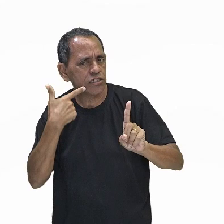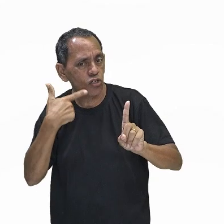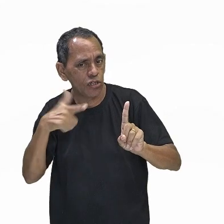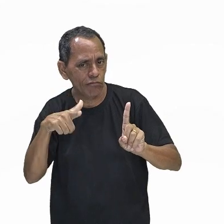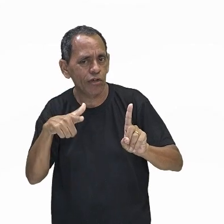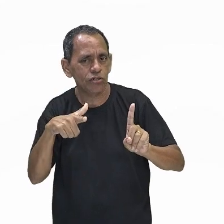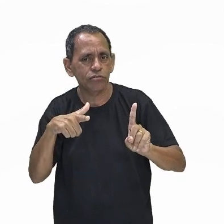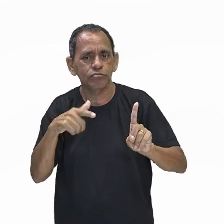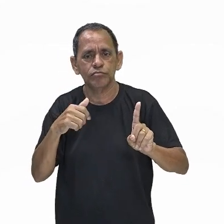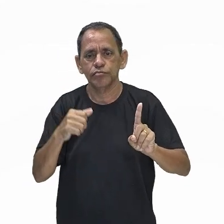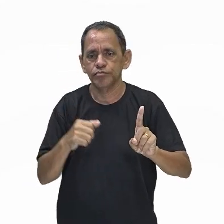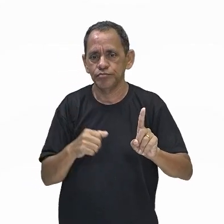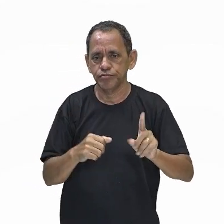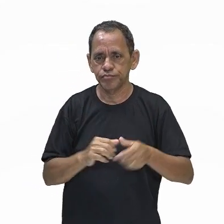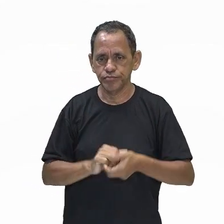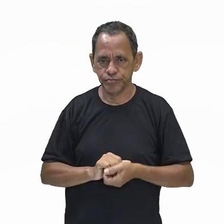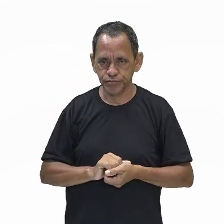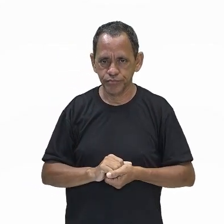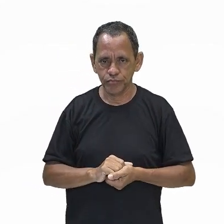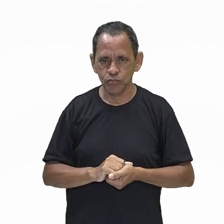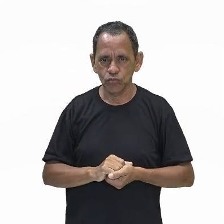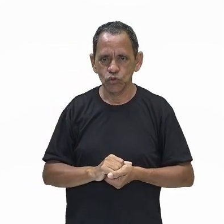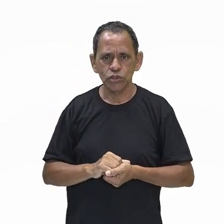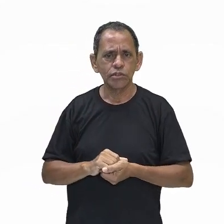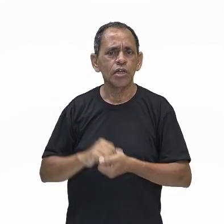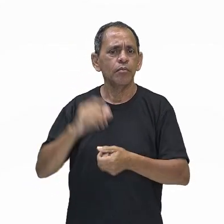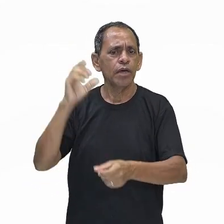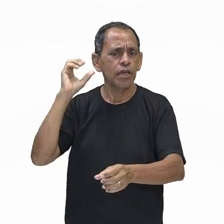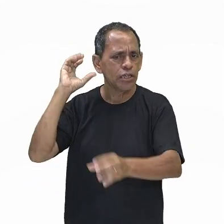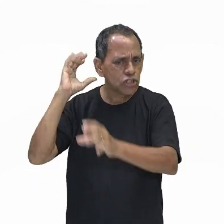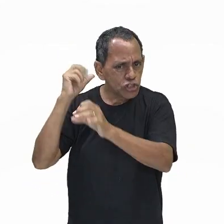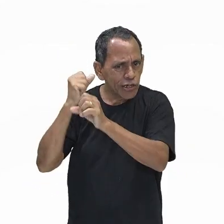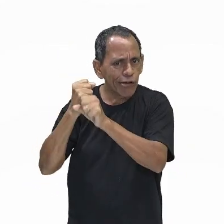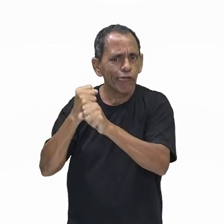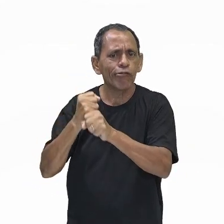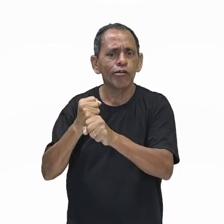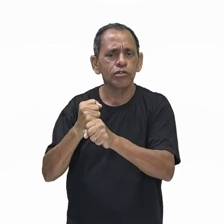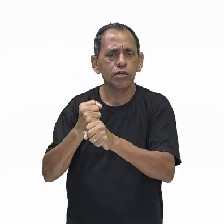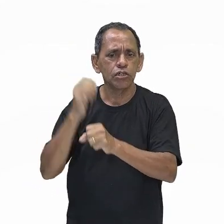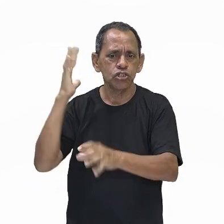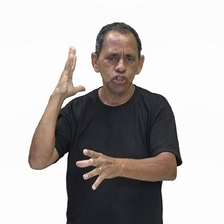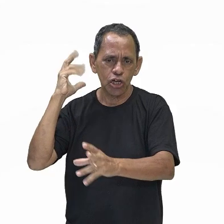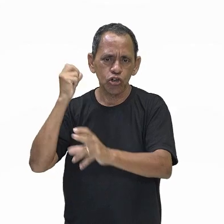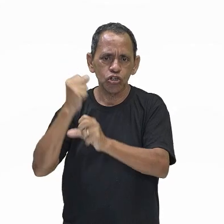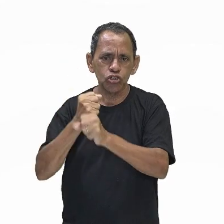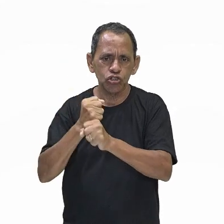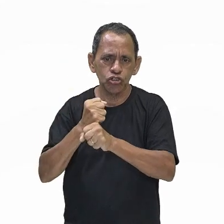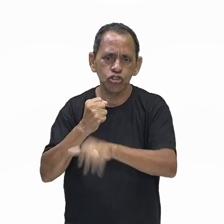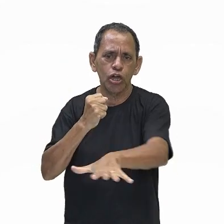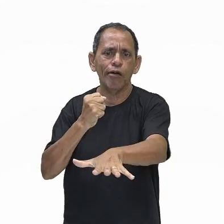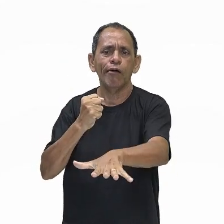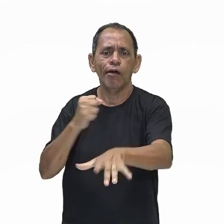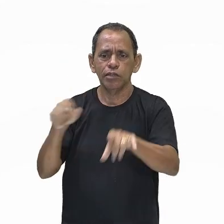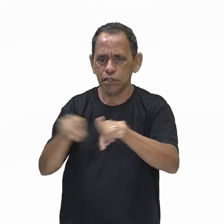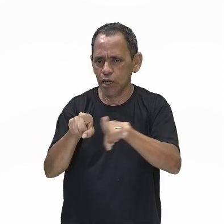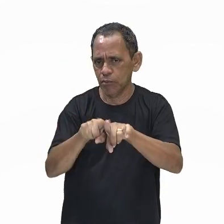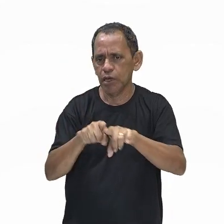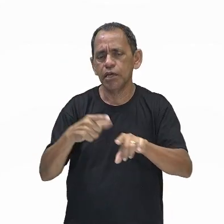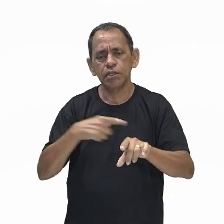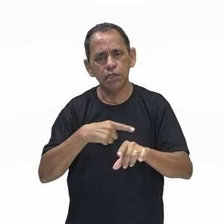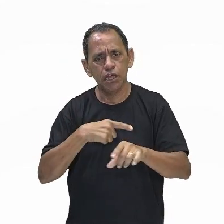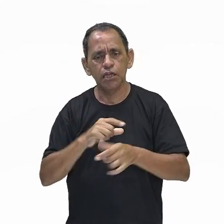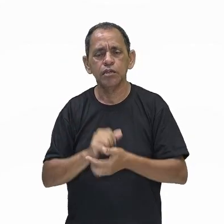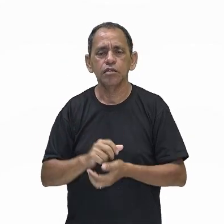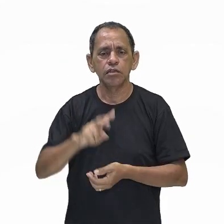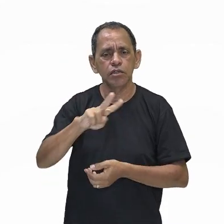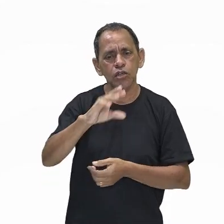de diacrônica, que vai estar relacionada à mudança da língua no decorrer do tempo. Vossa mercê, vós me